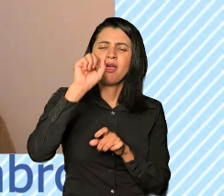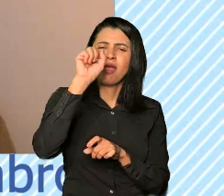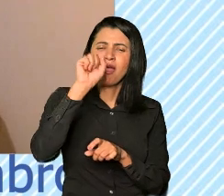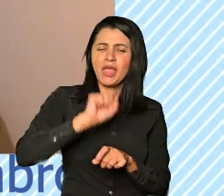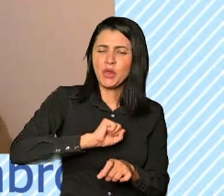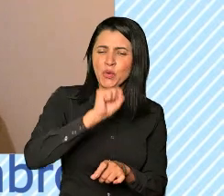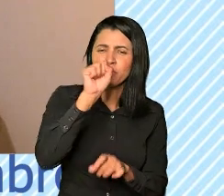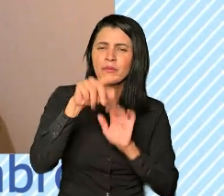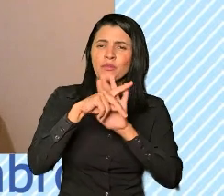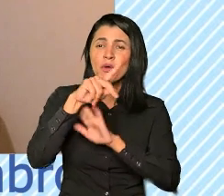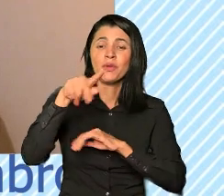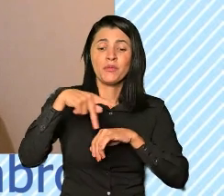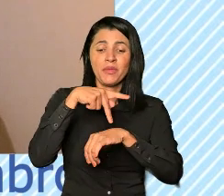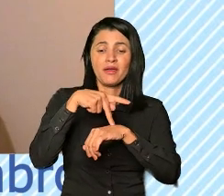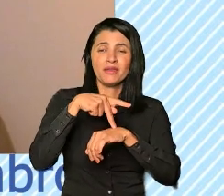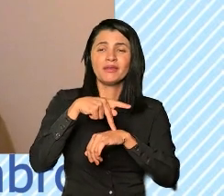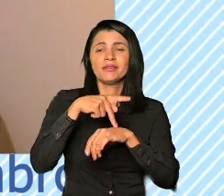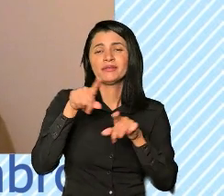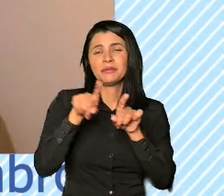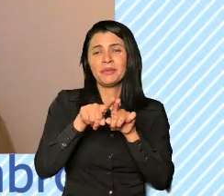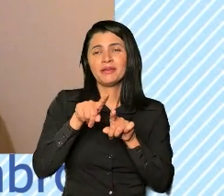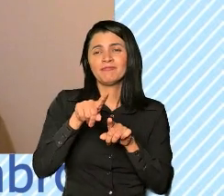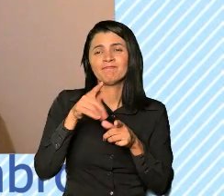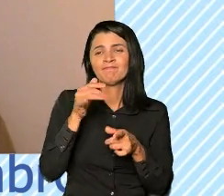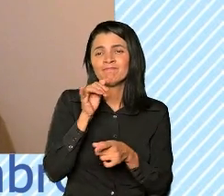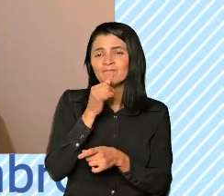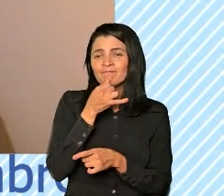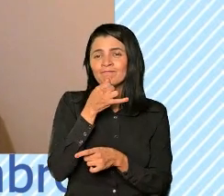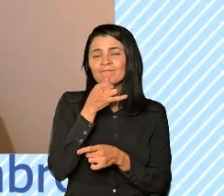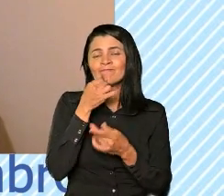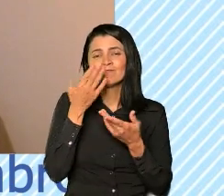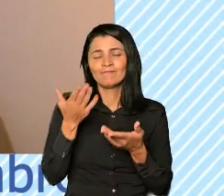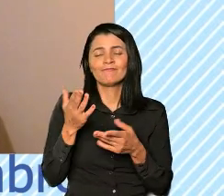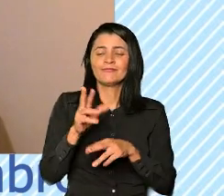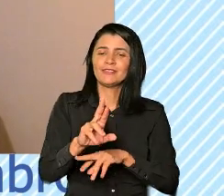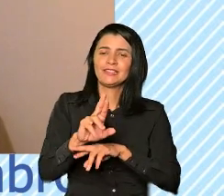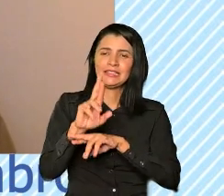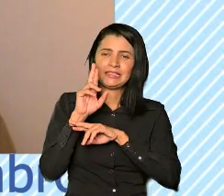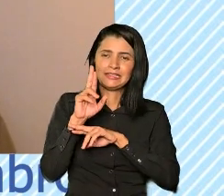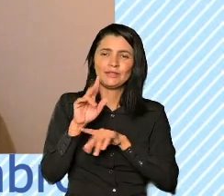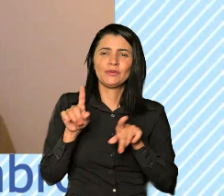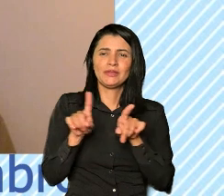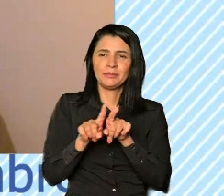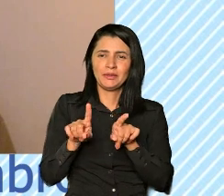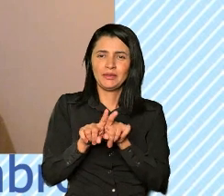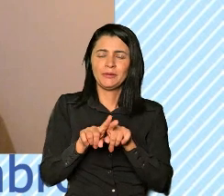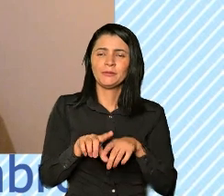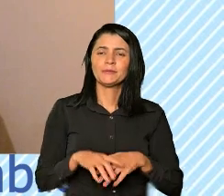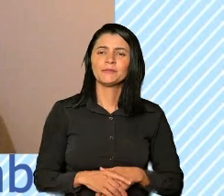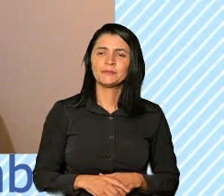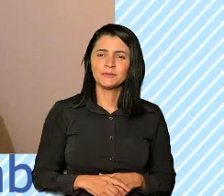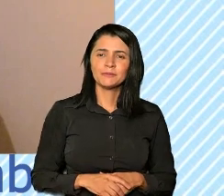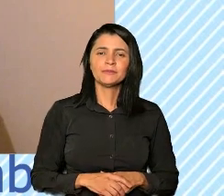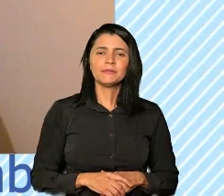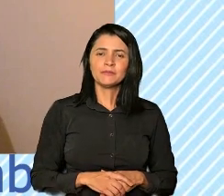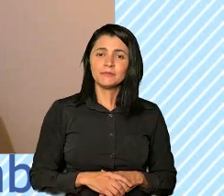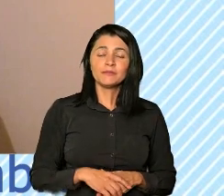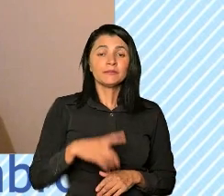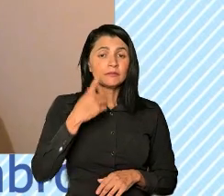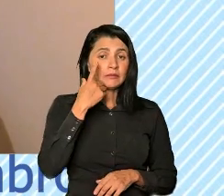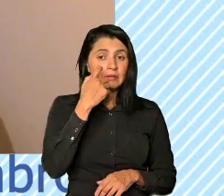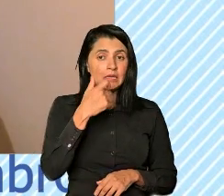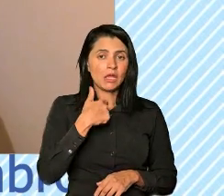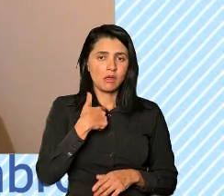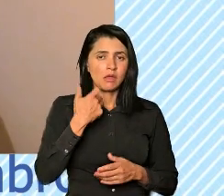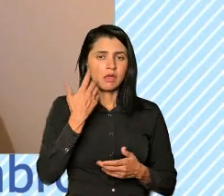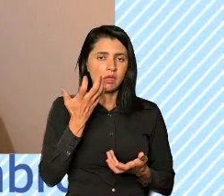da pátria, e essa triste representação, né, na nossa república, foi muito interessante. Eu queria